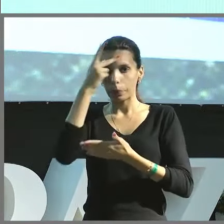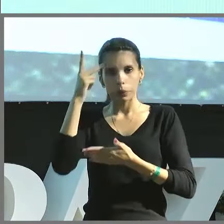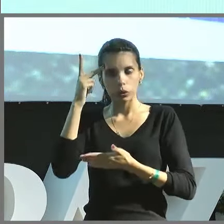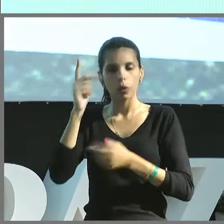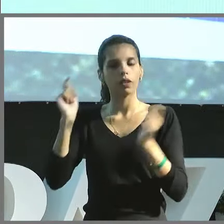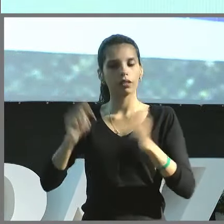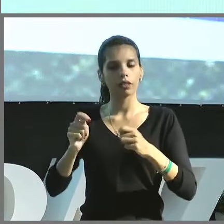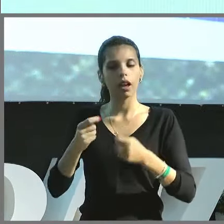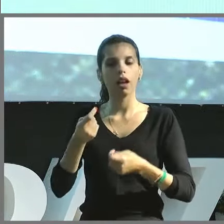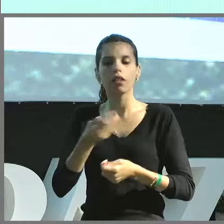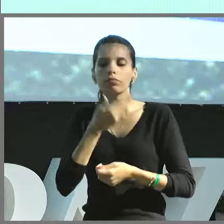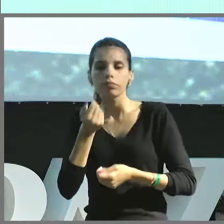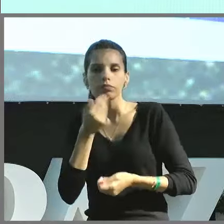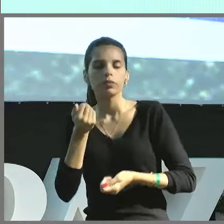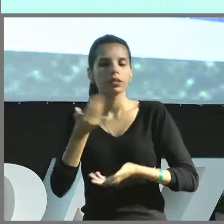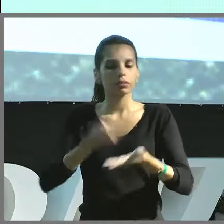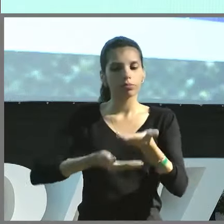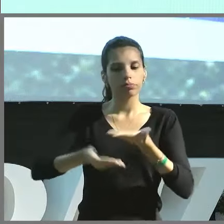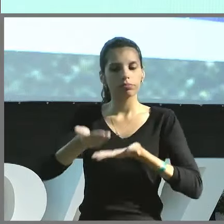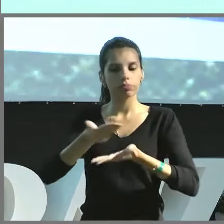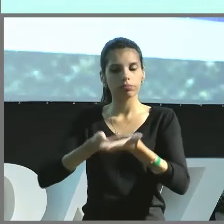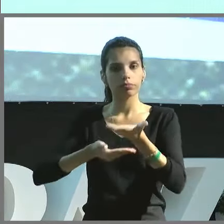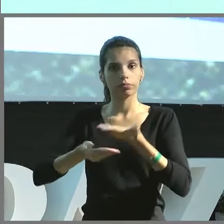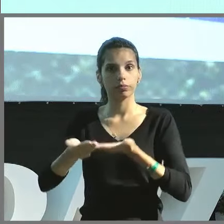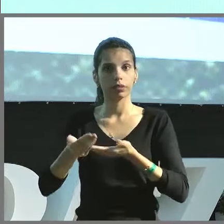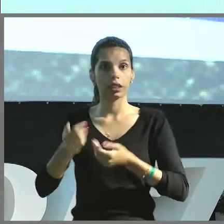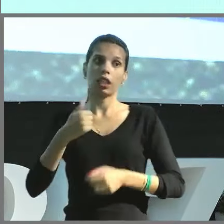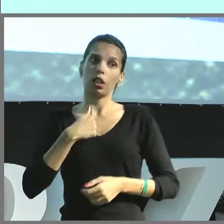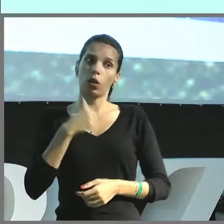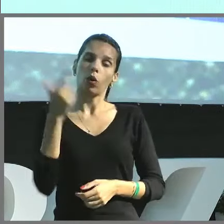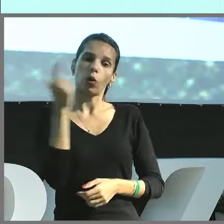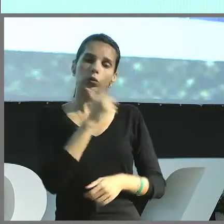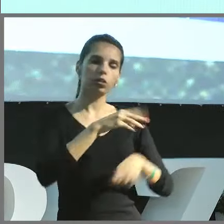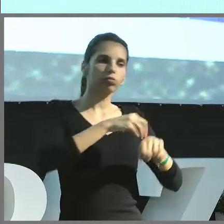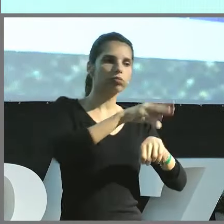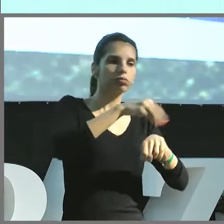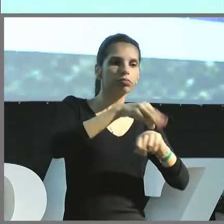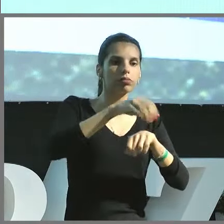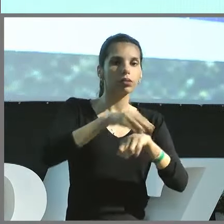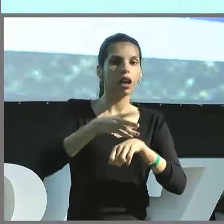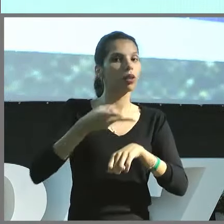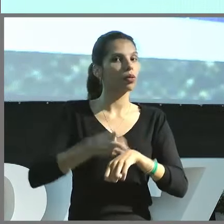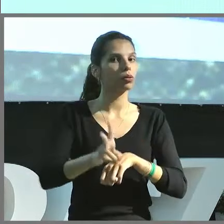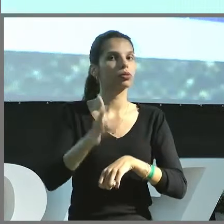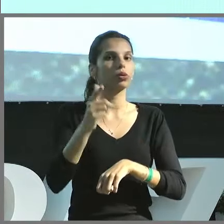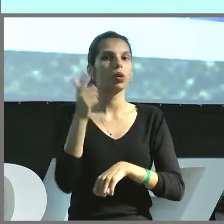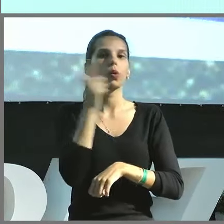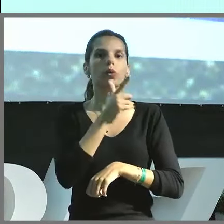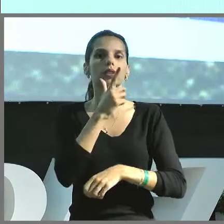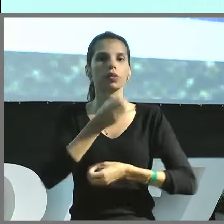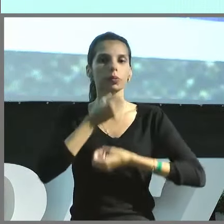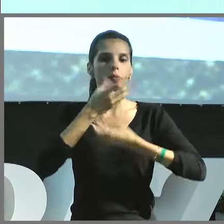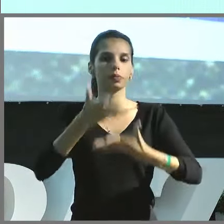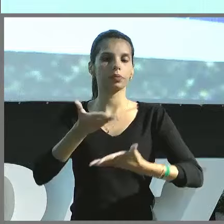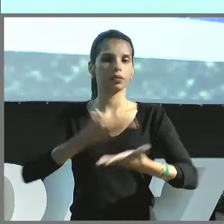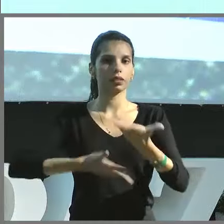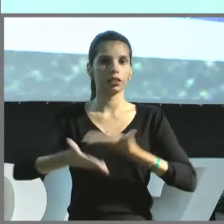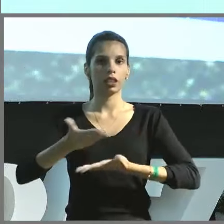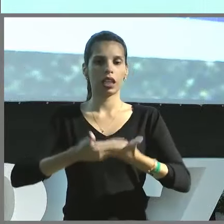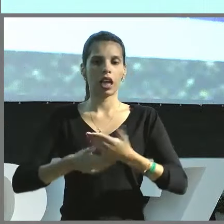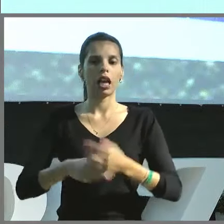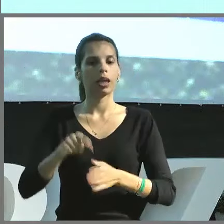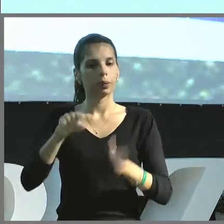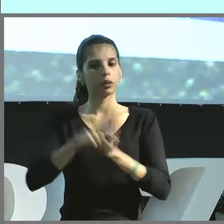boa, compartilha com a gente. Eu compartilho com alguns, sabe? E nós fomos conversando. E de repente ele disse: mas quem me